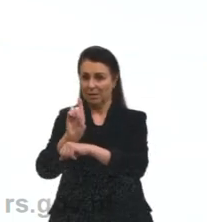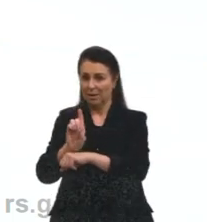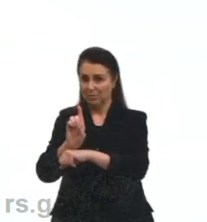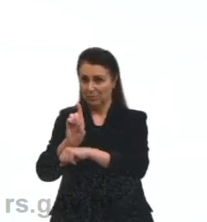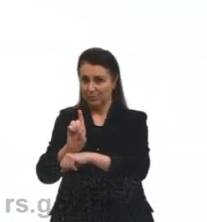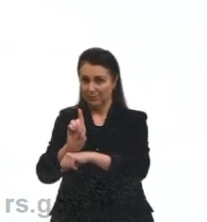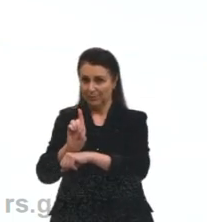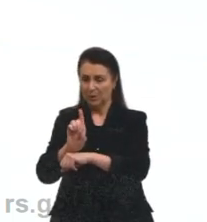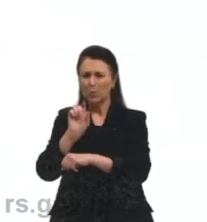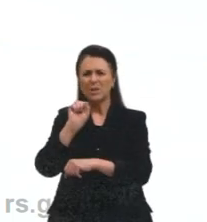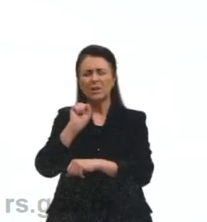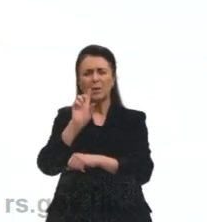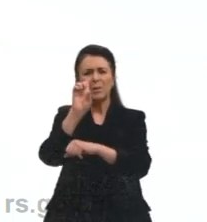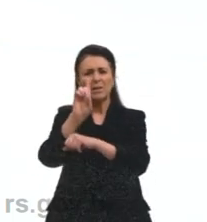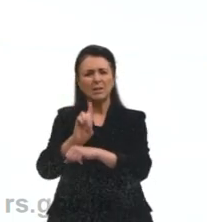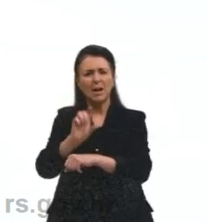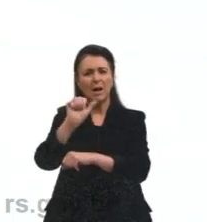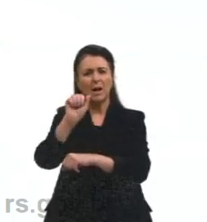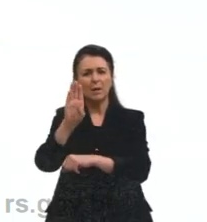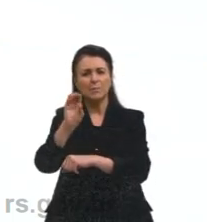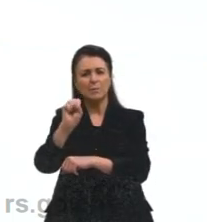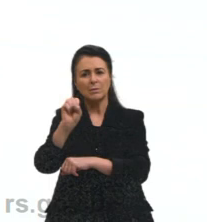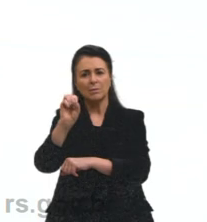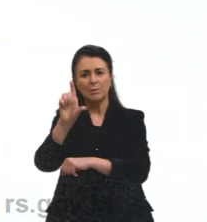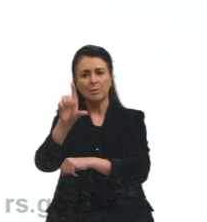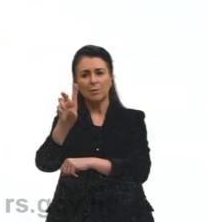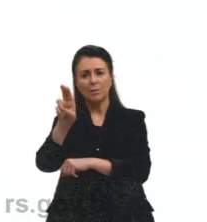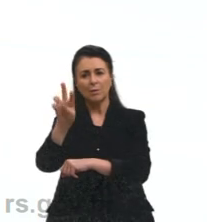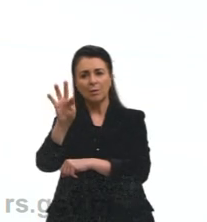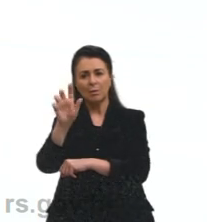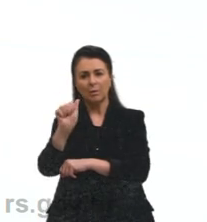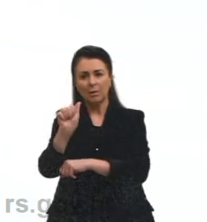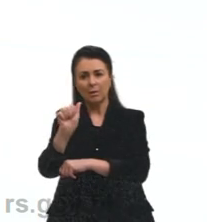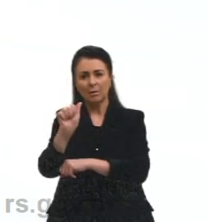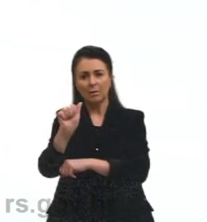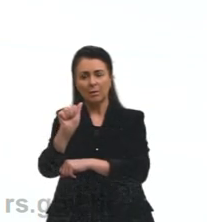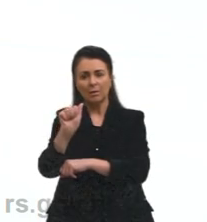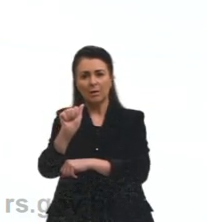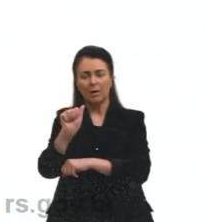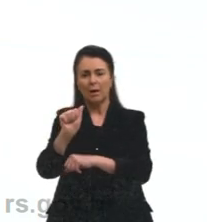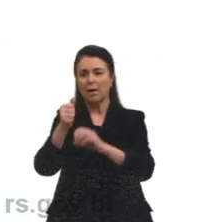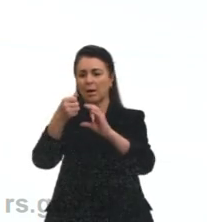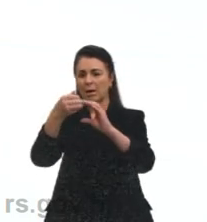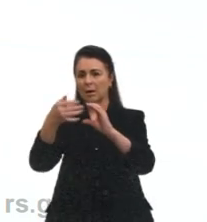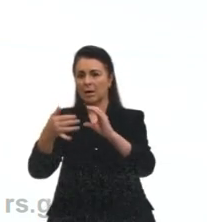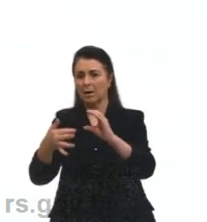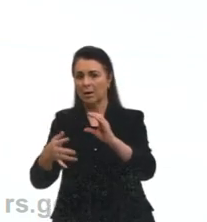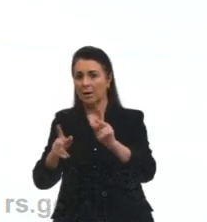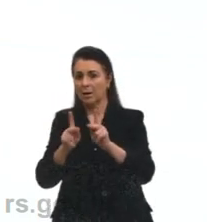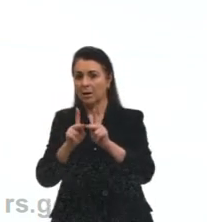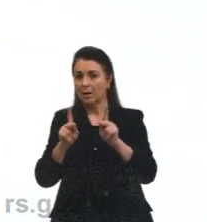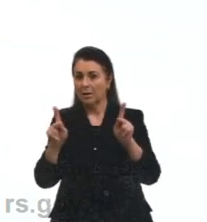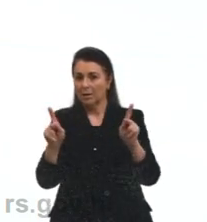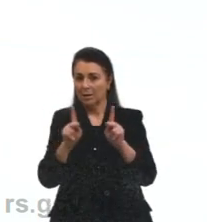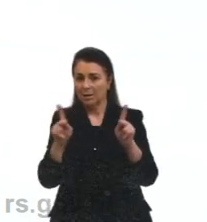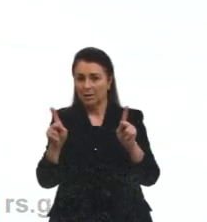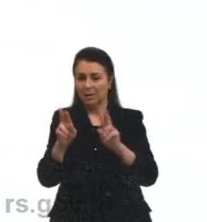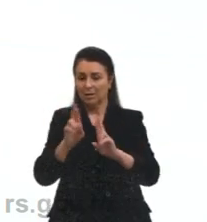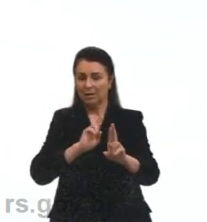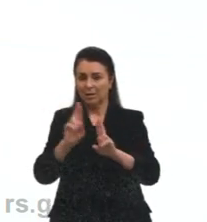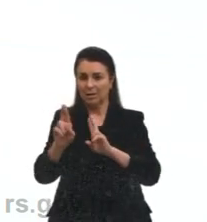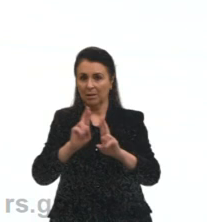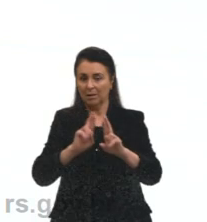O que que é uma densidade absoluta de um um elemento é a propriedade periódica que determina a relação